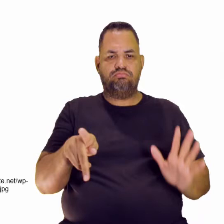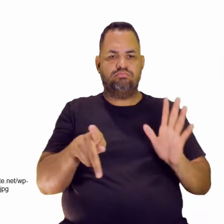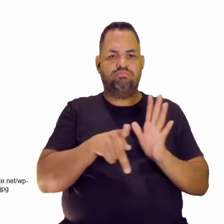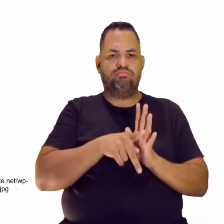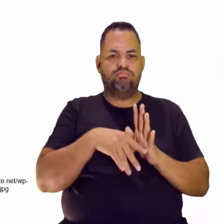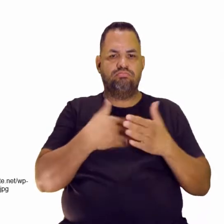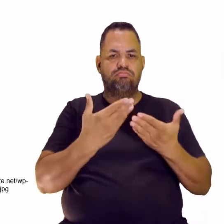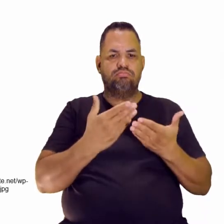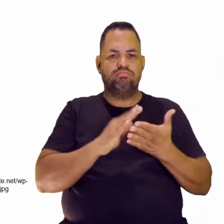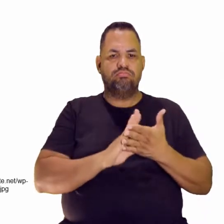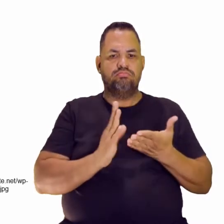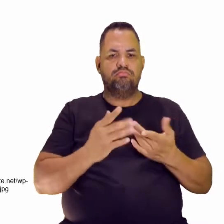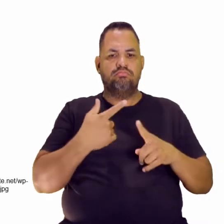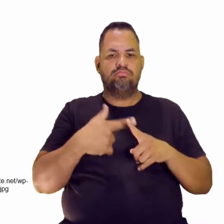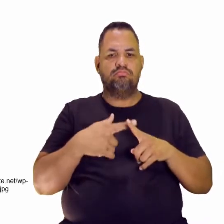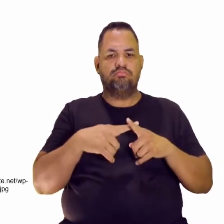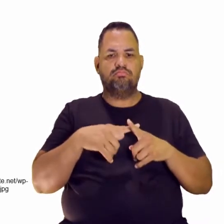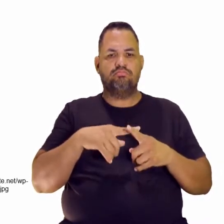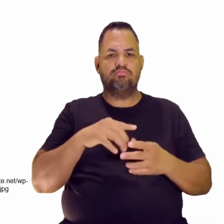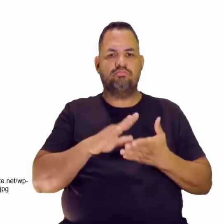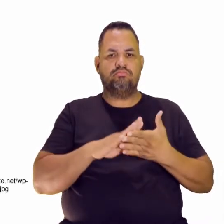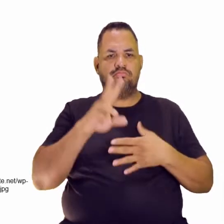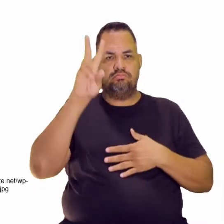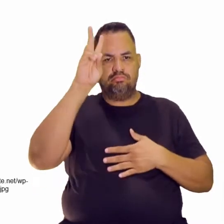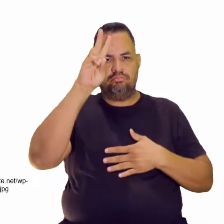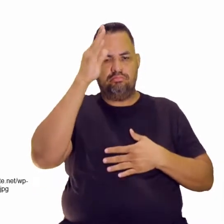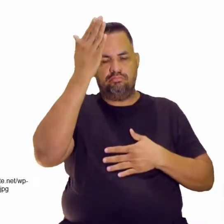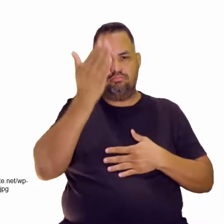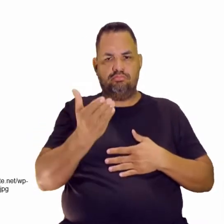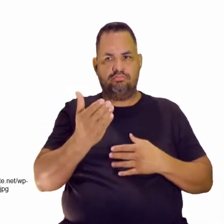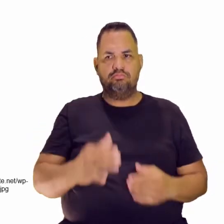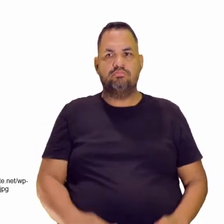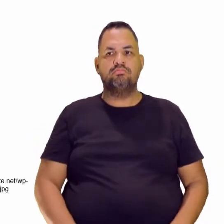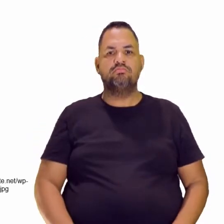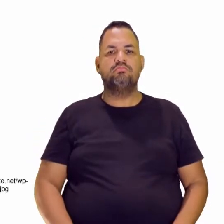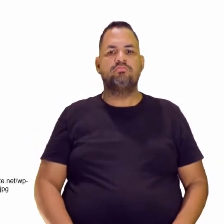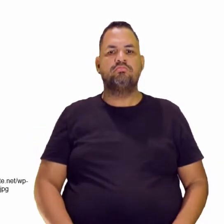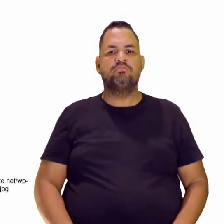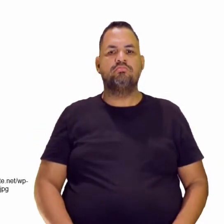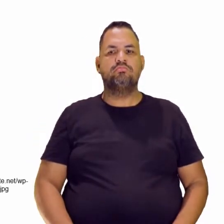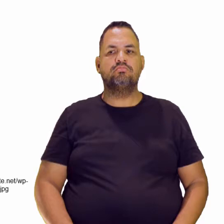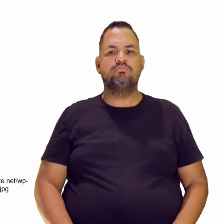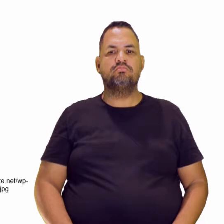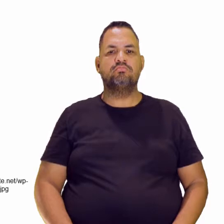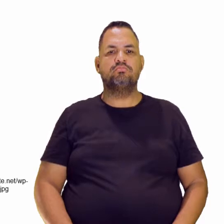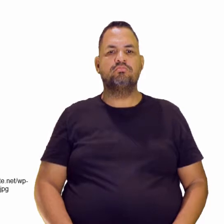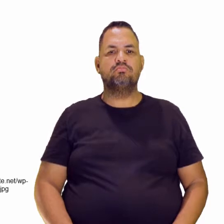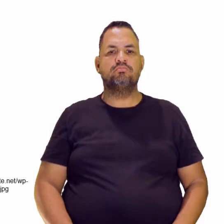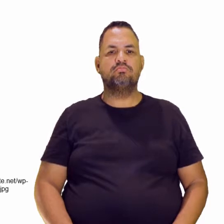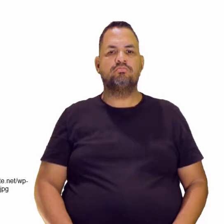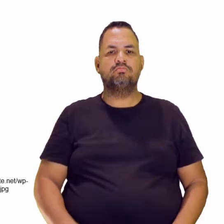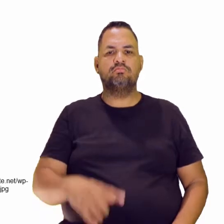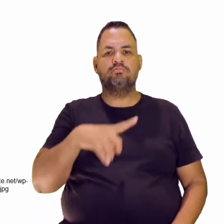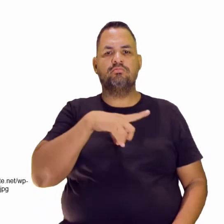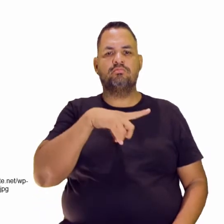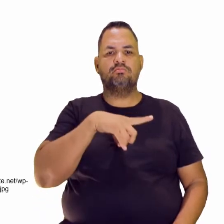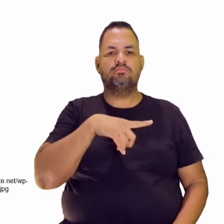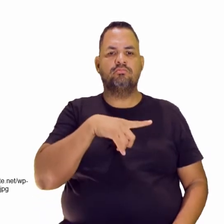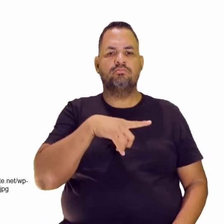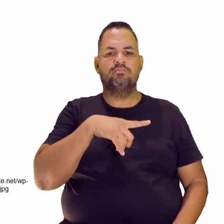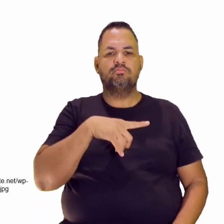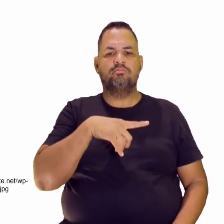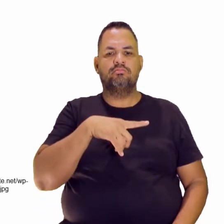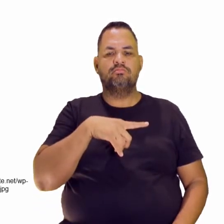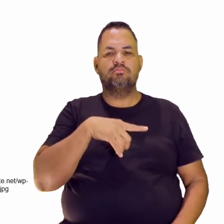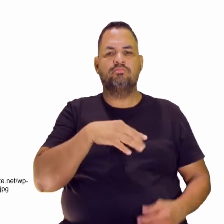do Maurício de Nassau. É uma história assim, né? Que ele tinha